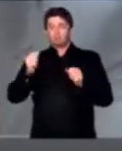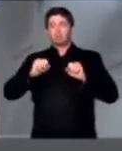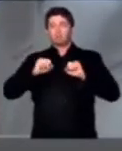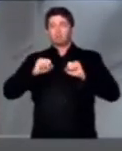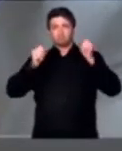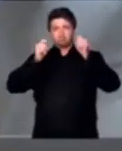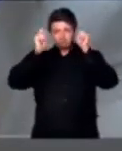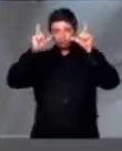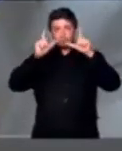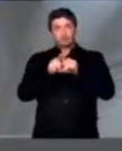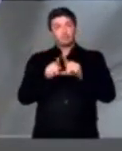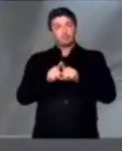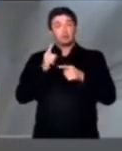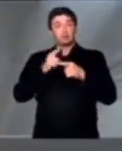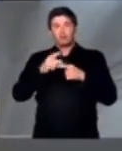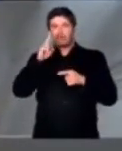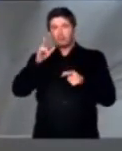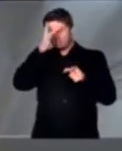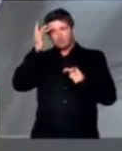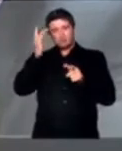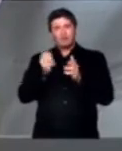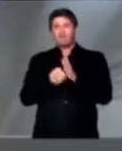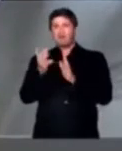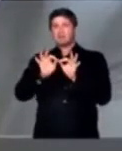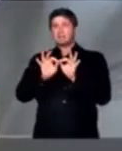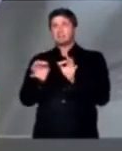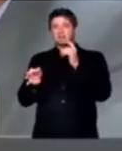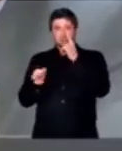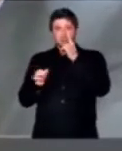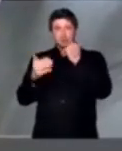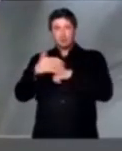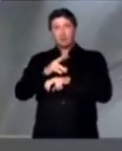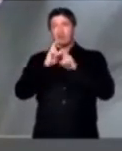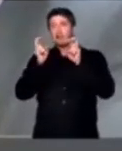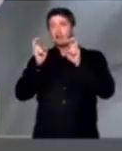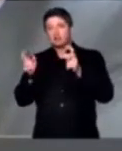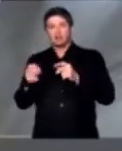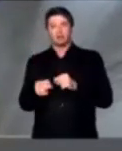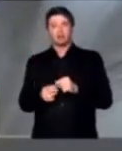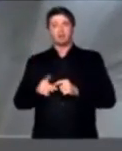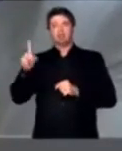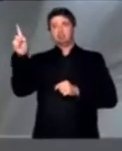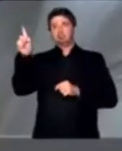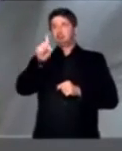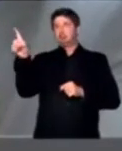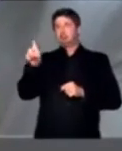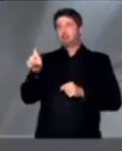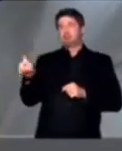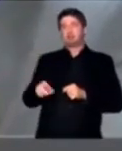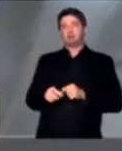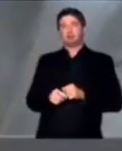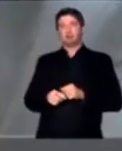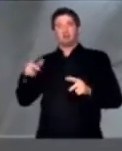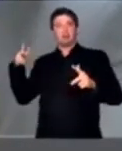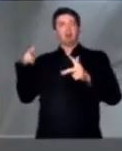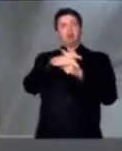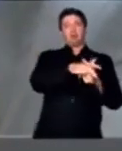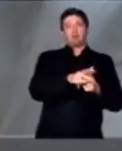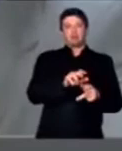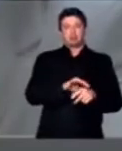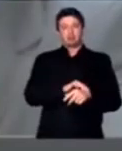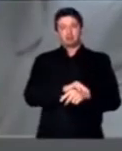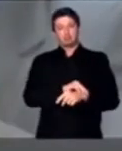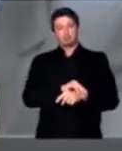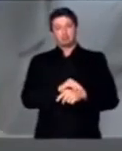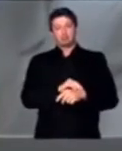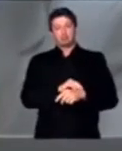perplexidade, porque ainda vejo pessoas simples nas ruas, brigando, gritando, pichando, agredindo,